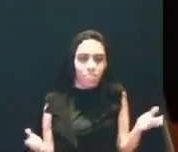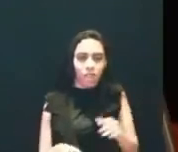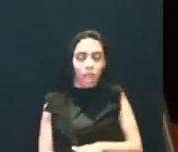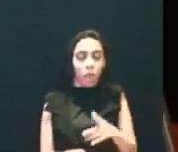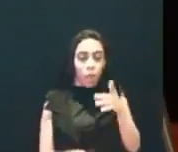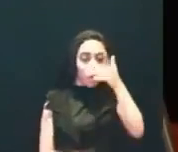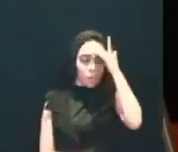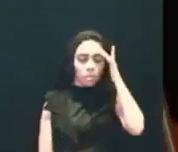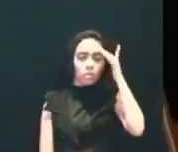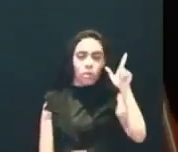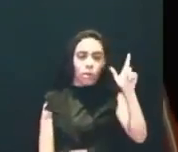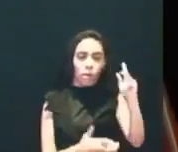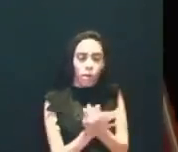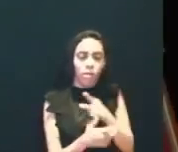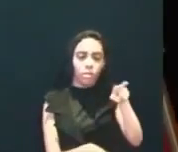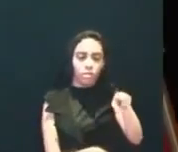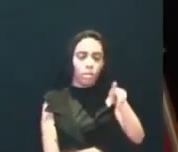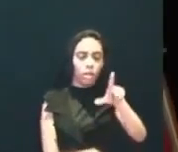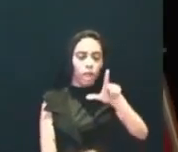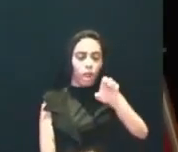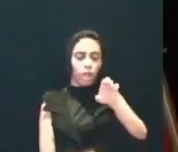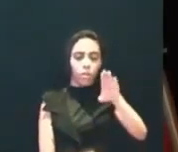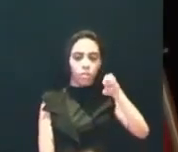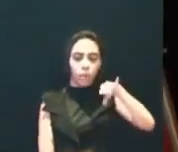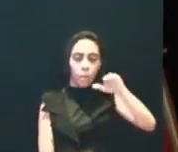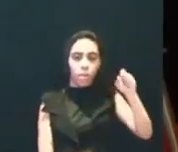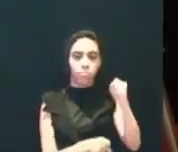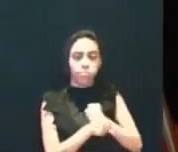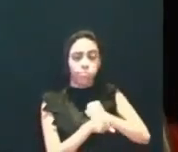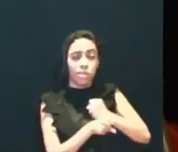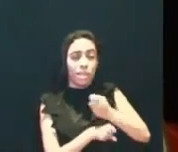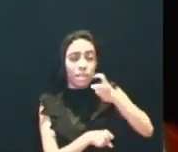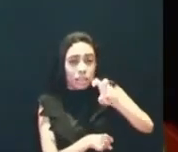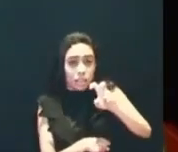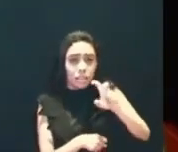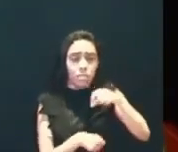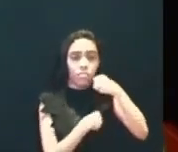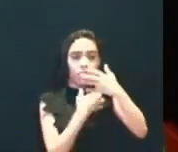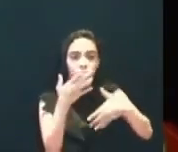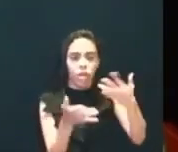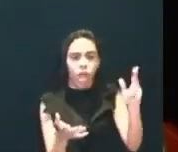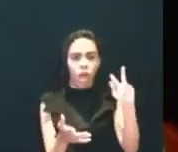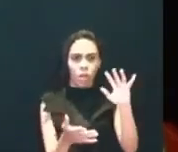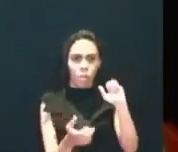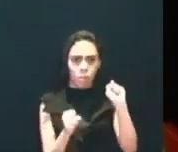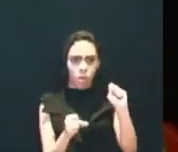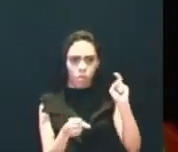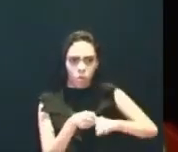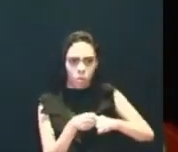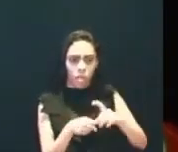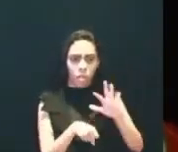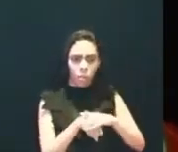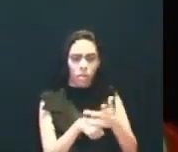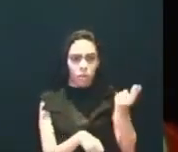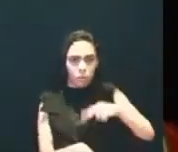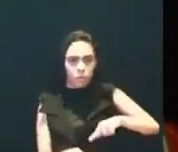teve leucemia, fez transplante, com 15 anos de transplante, nunca teve nada. Não tem possibilidade ainda do paciente ter alguma recaída, alguma